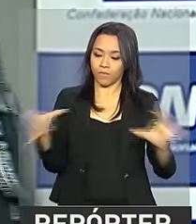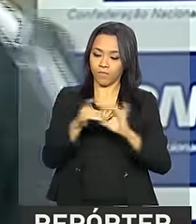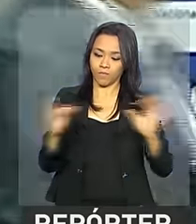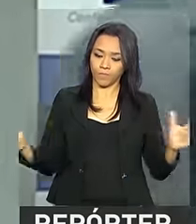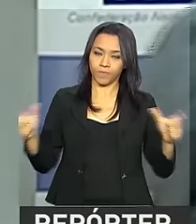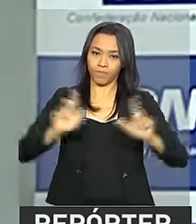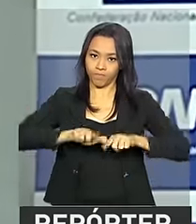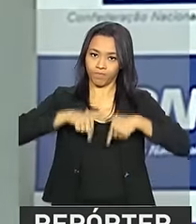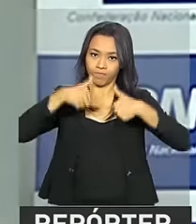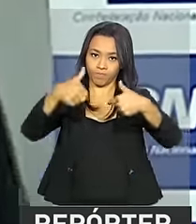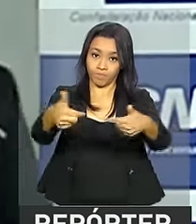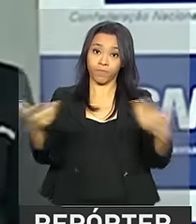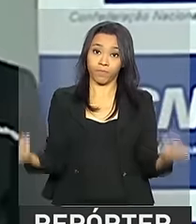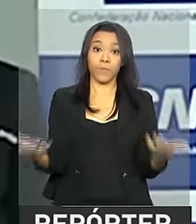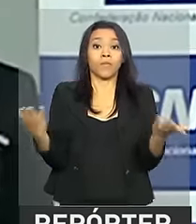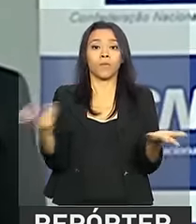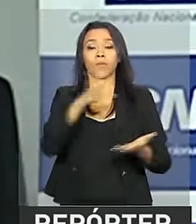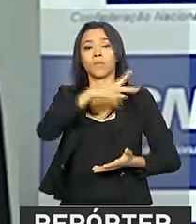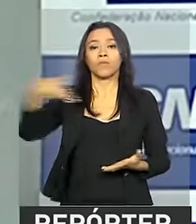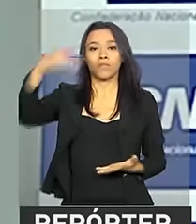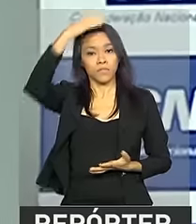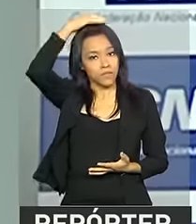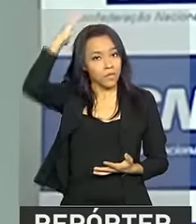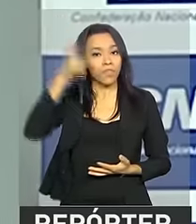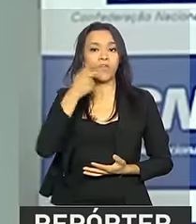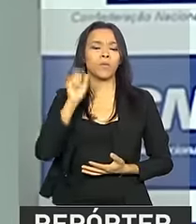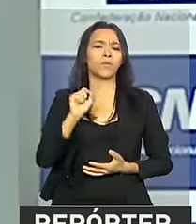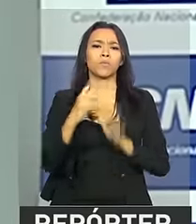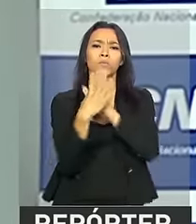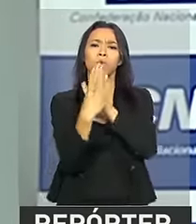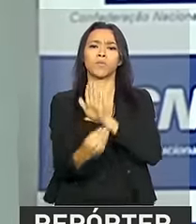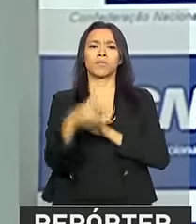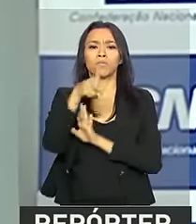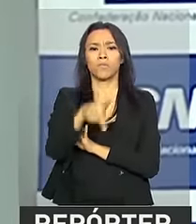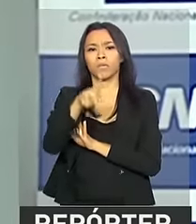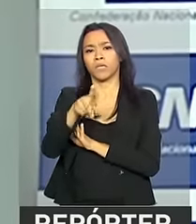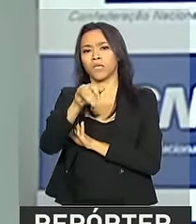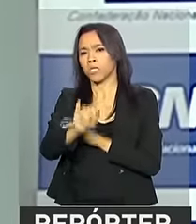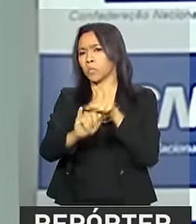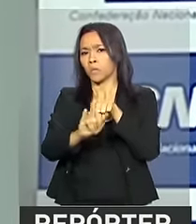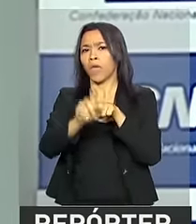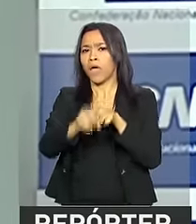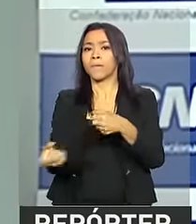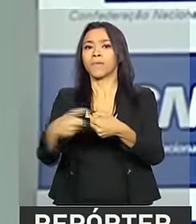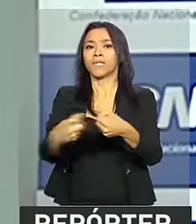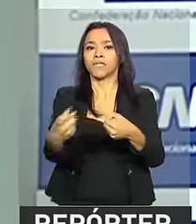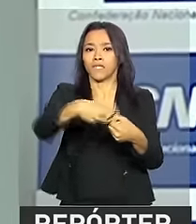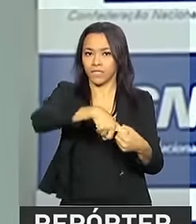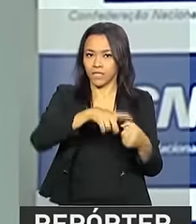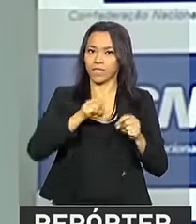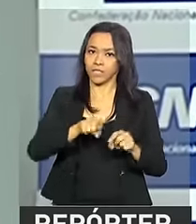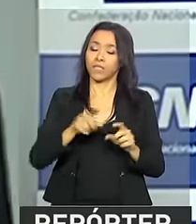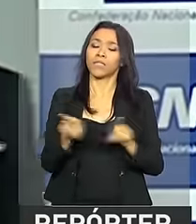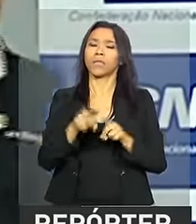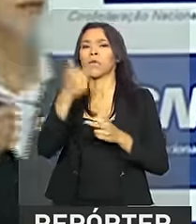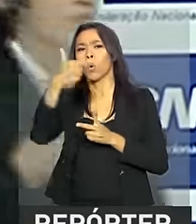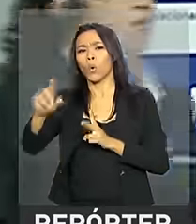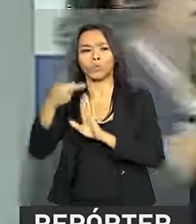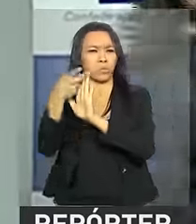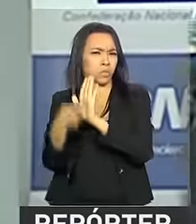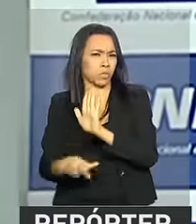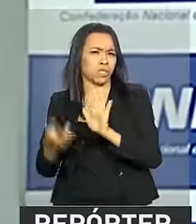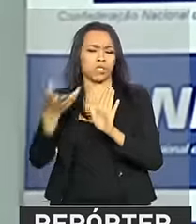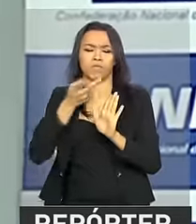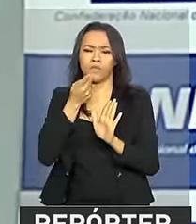risco país. Michel Temer também destacou aí, lembrou do PPI, o Programa de Parcerias de Investimentos do Governo Federal, o Projeto Crescer, que prevê uma série